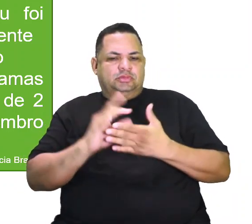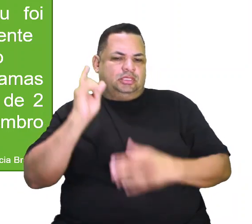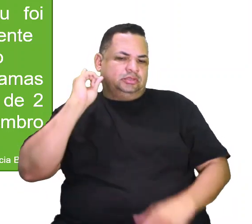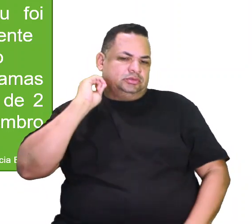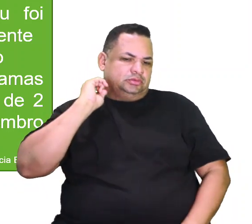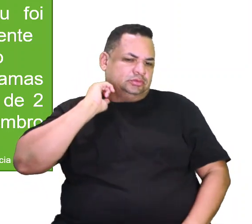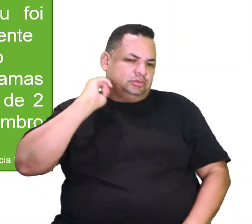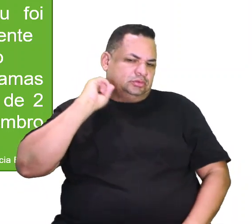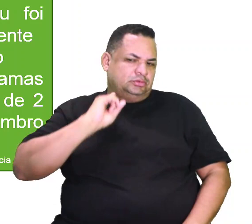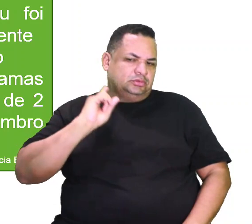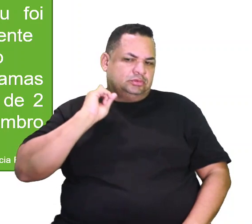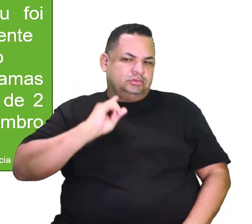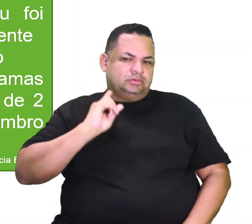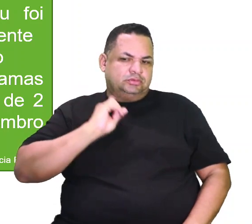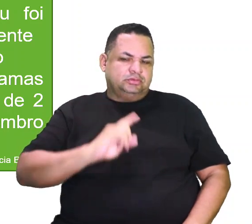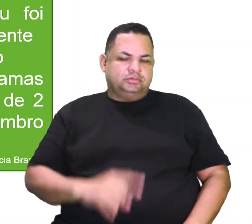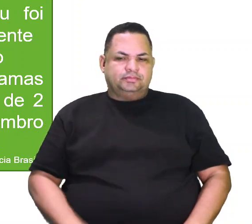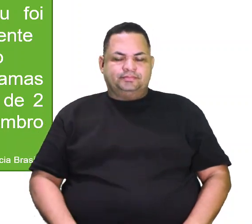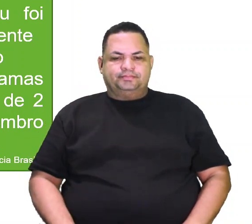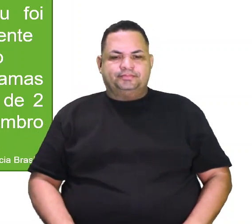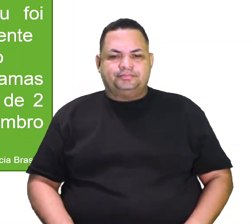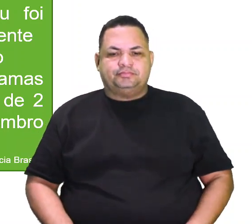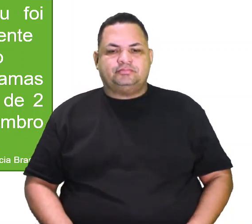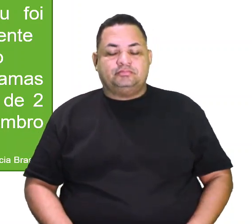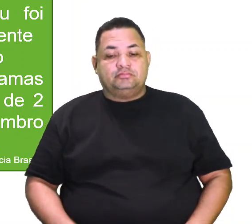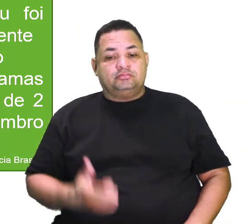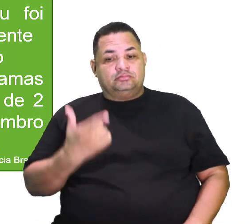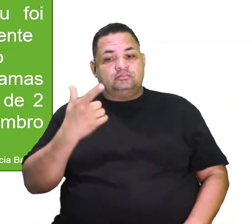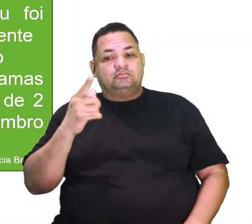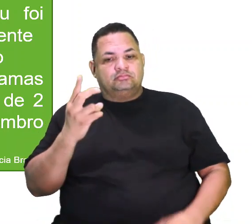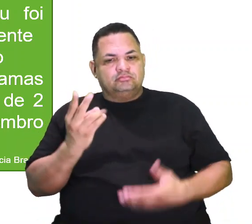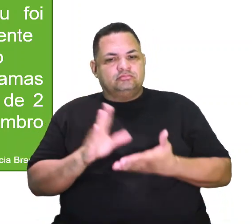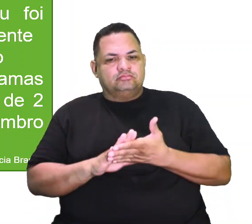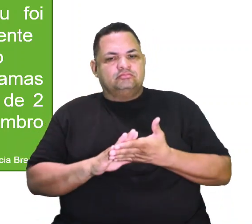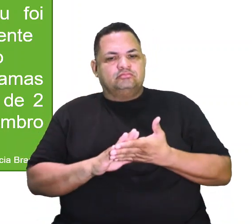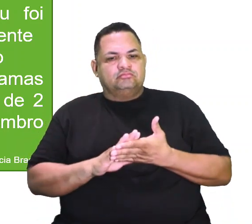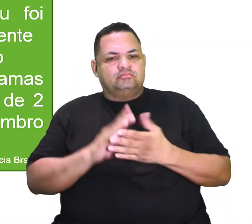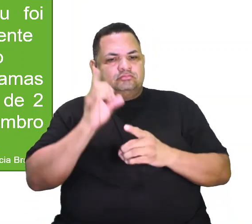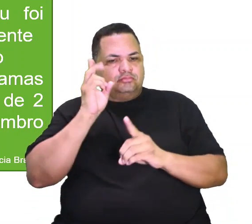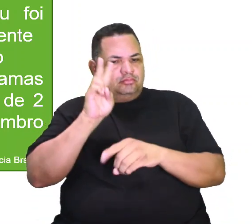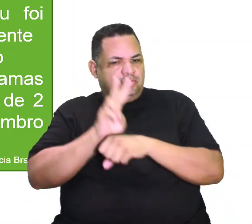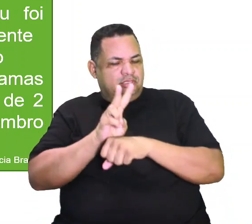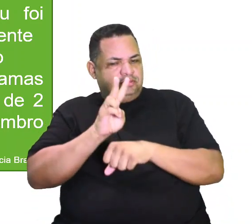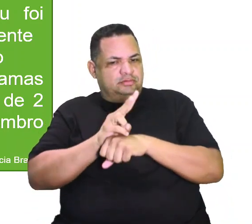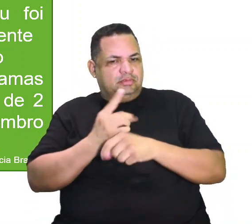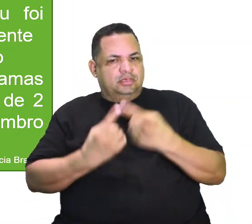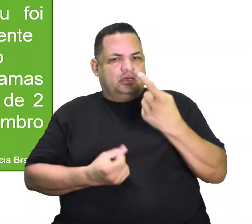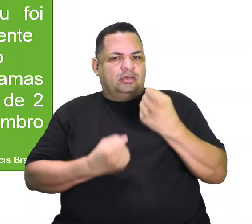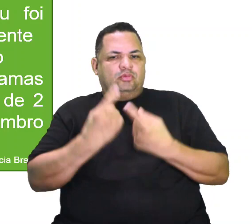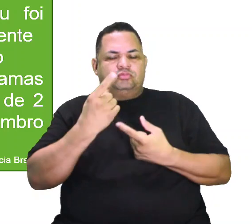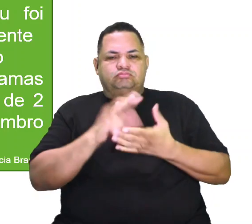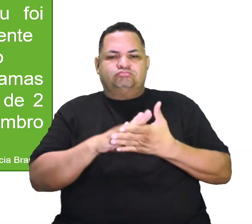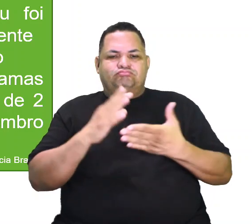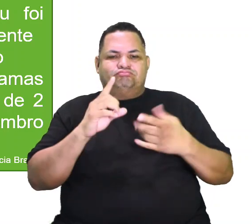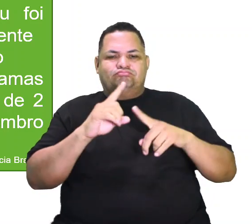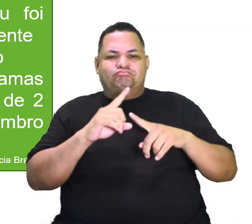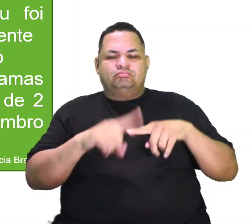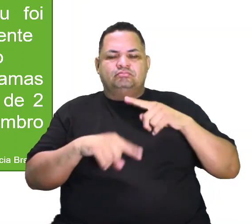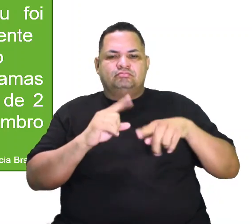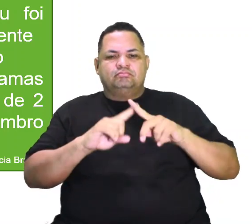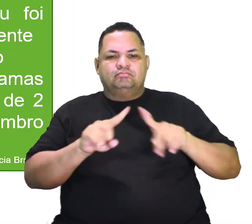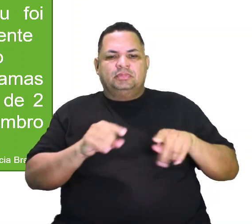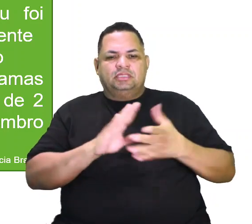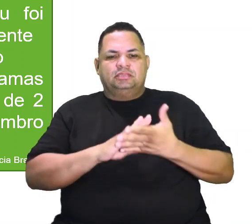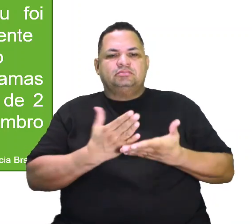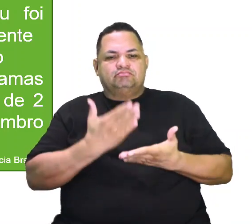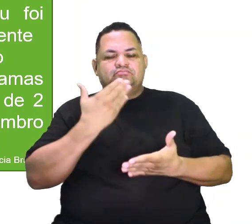Olha quantas perdas, né? Conseguiram recuperar alguns materiais, mas houve muitas perdas.